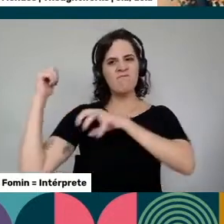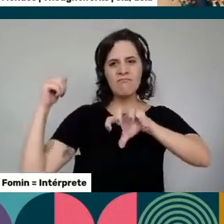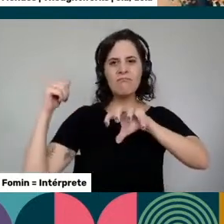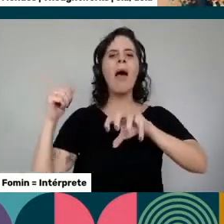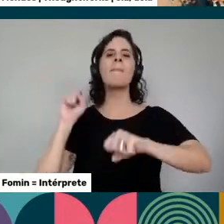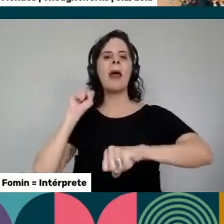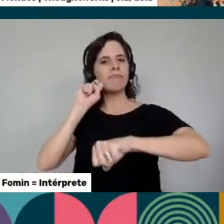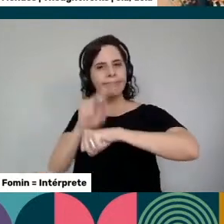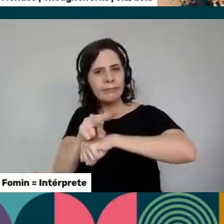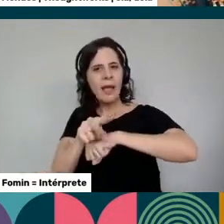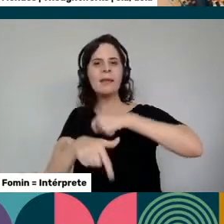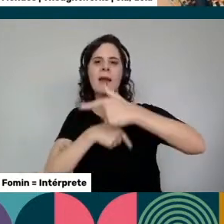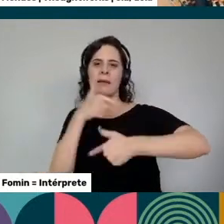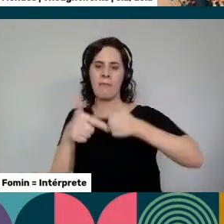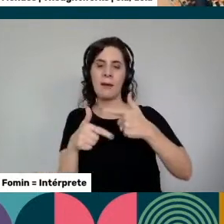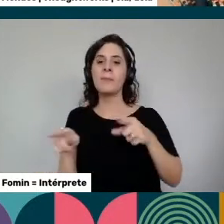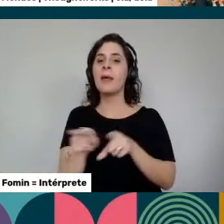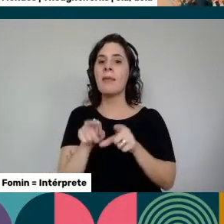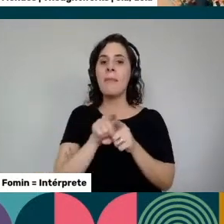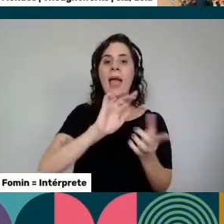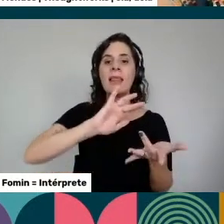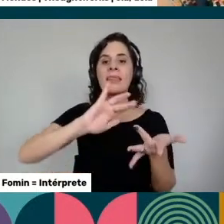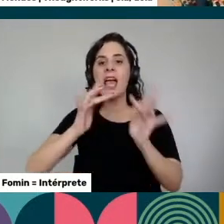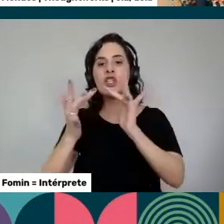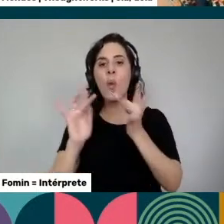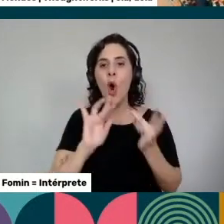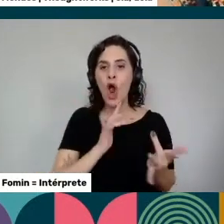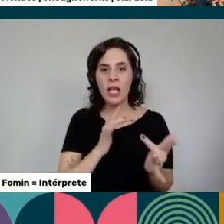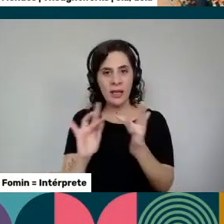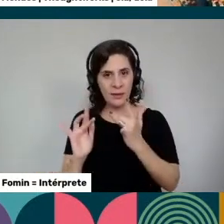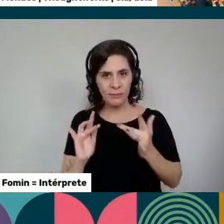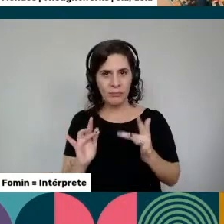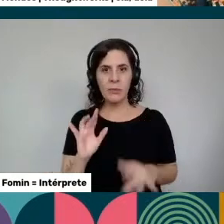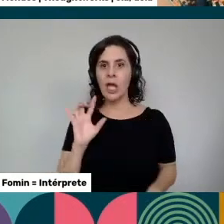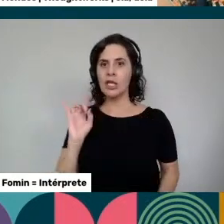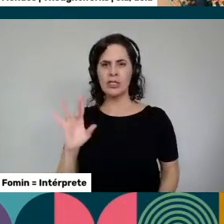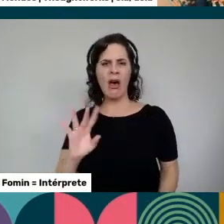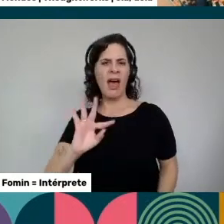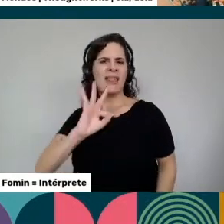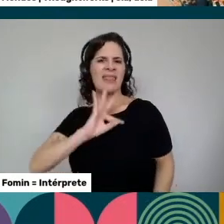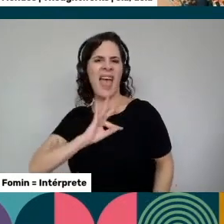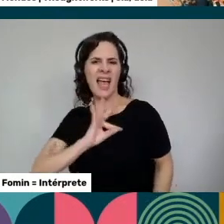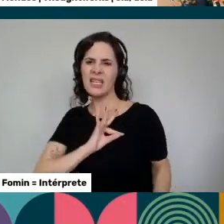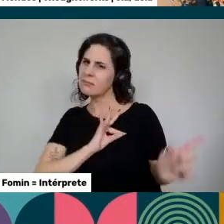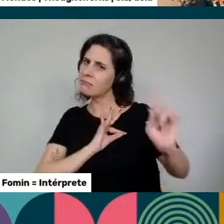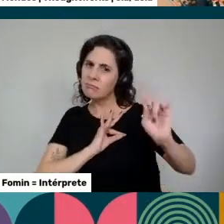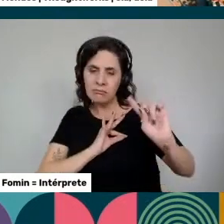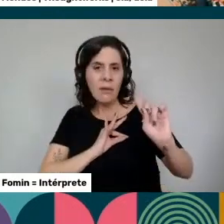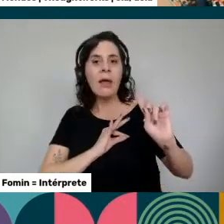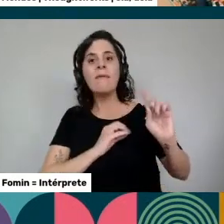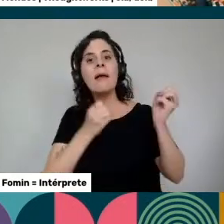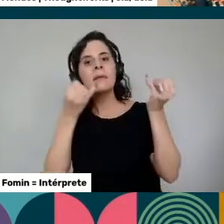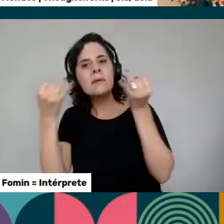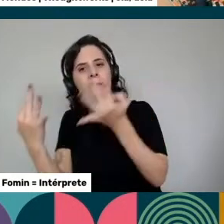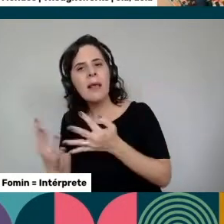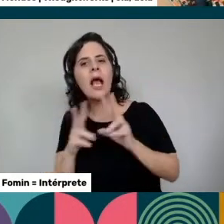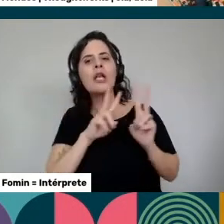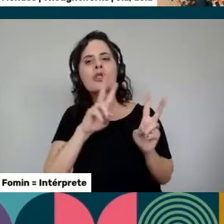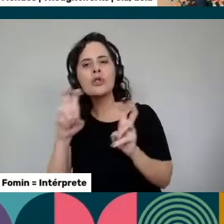trabalho. O network, a comunidade também, então a gente não fala só de técnica com essas mulheres, a gente trata